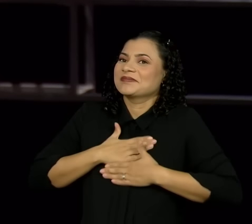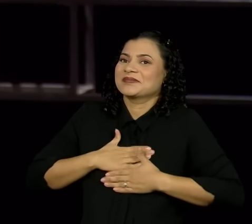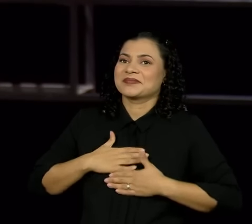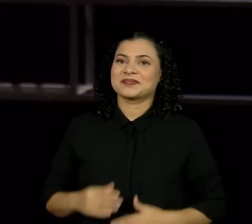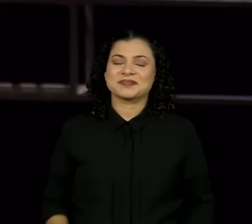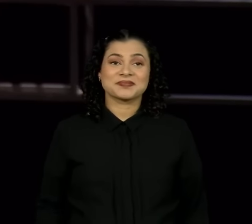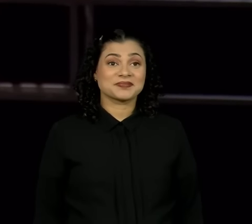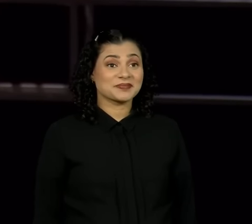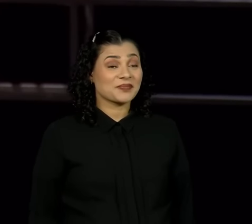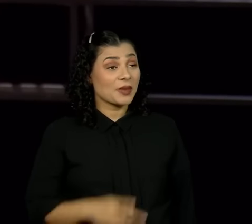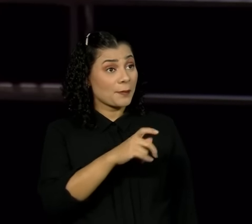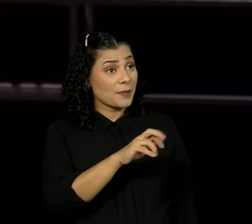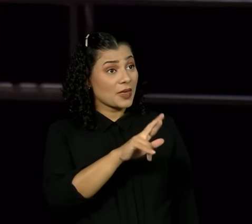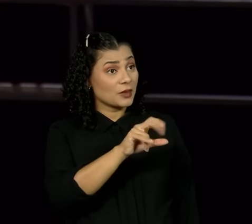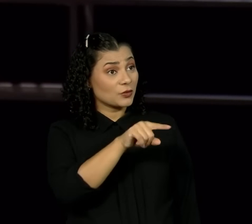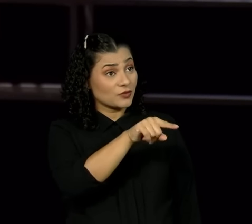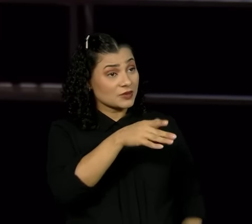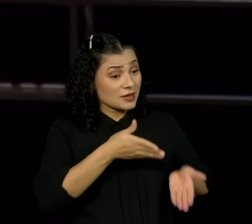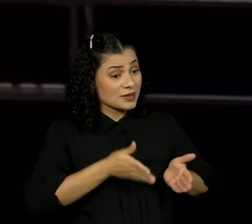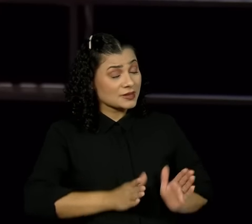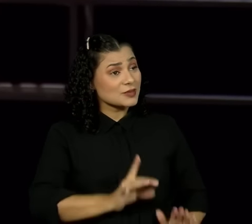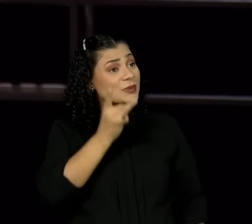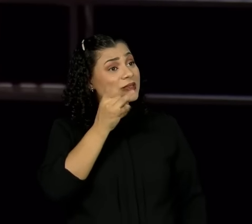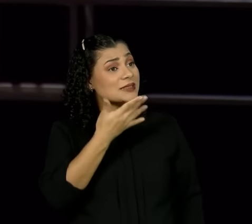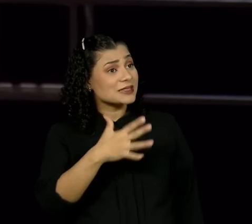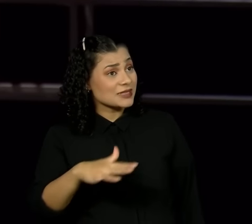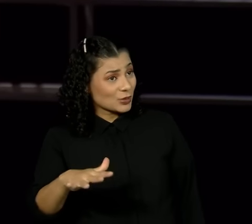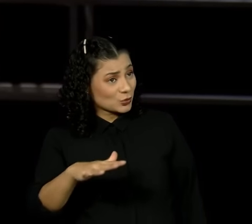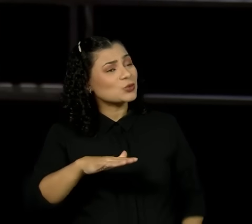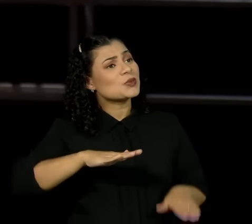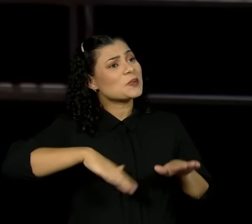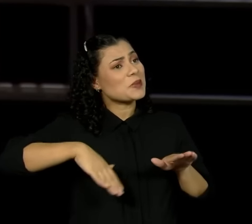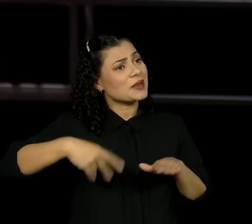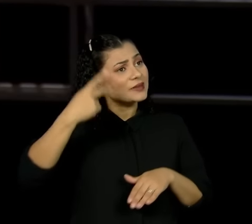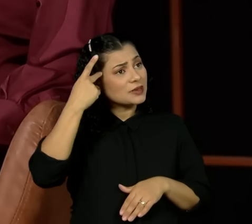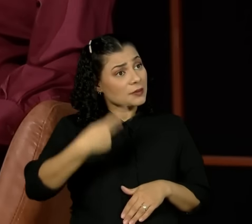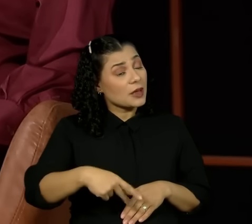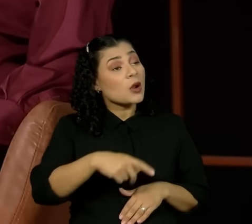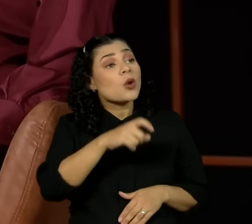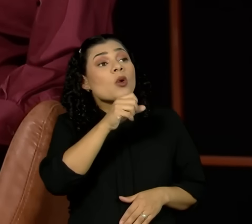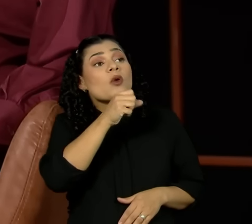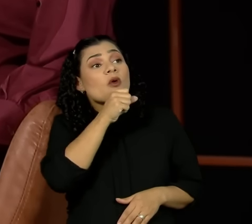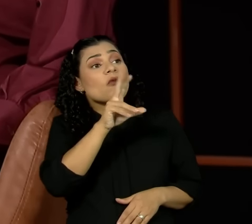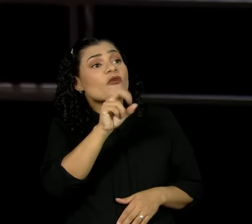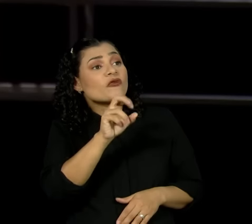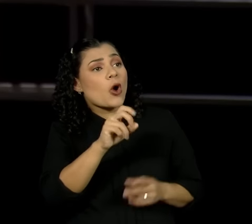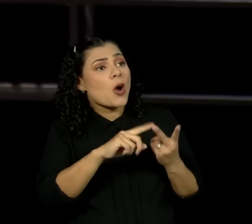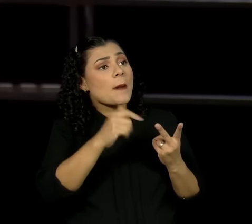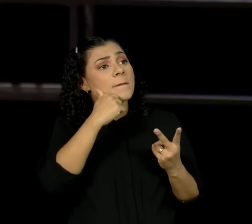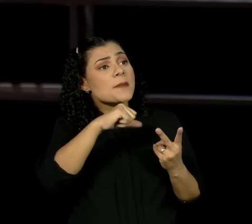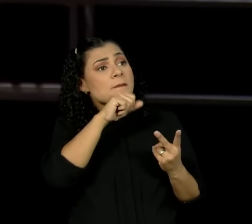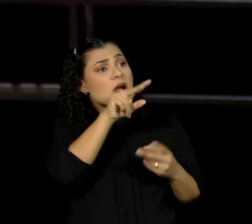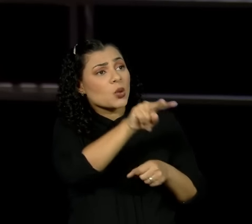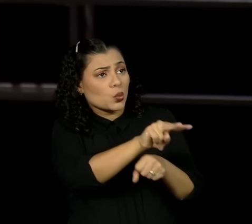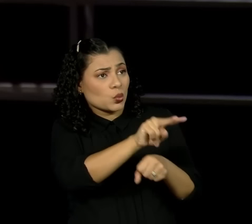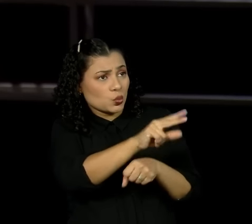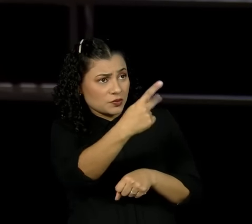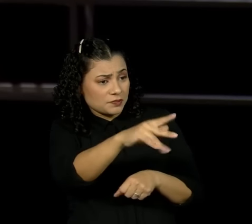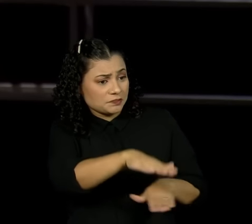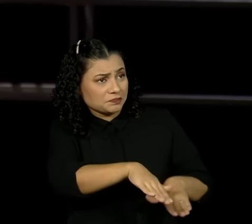Pedro, você nasceu em Santos, no litoral de São Paulo, e foi criado por sua mãe e por sua avó. Mas diz que seu pai